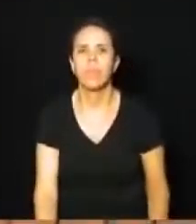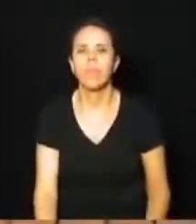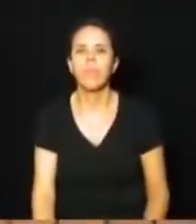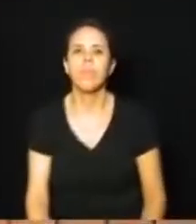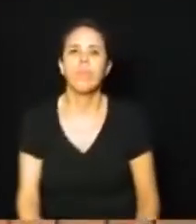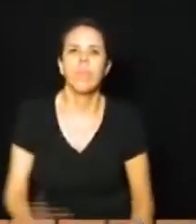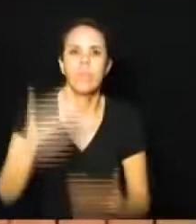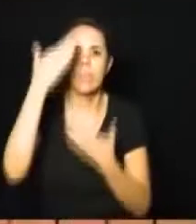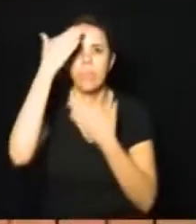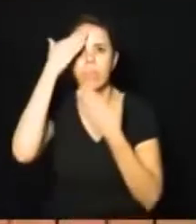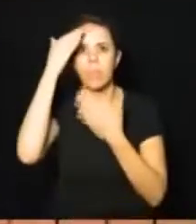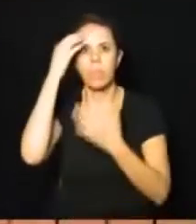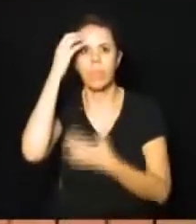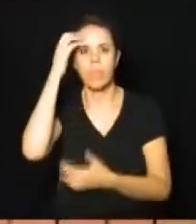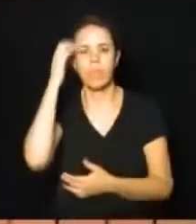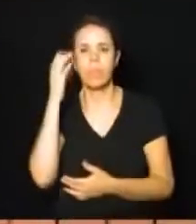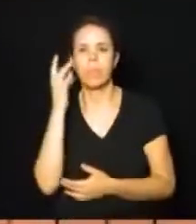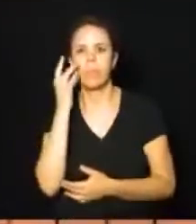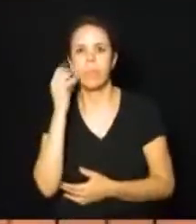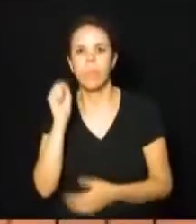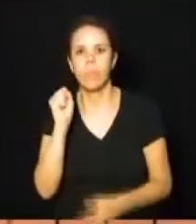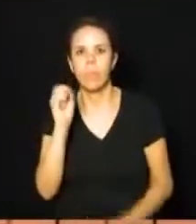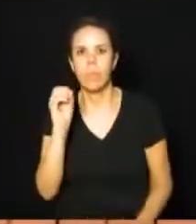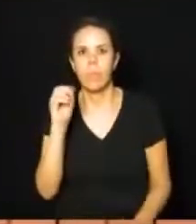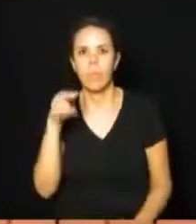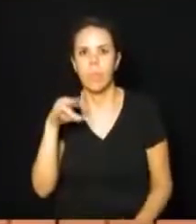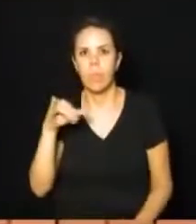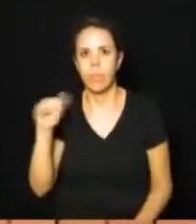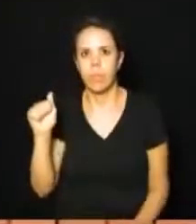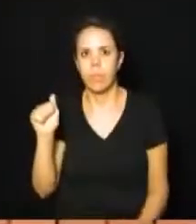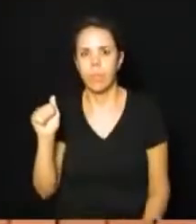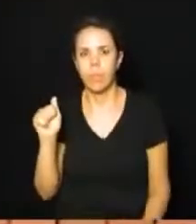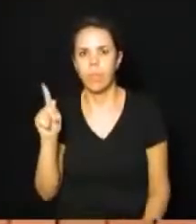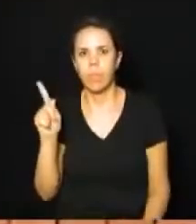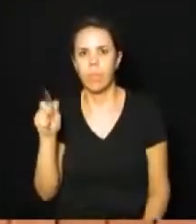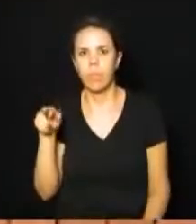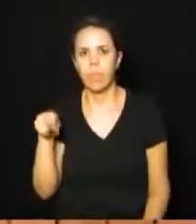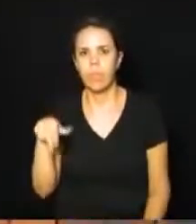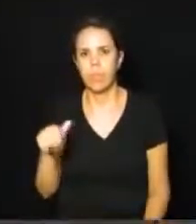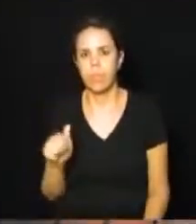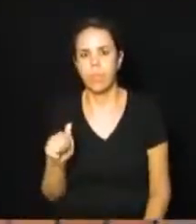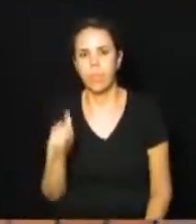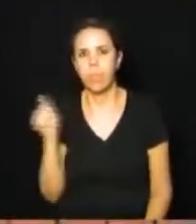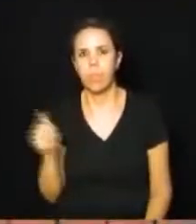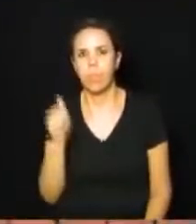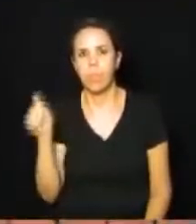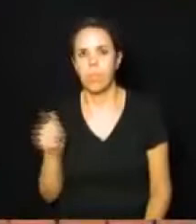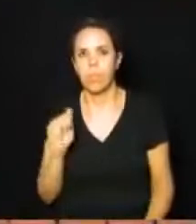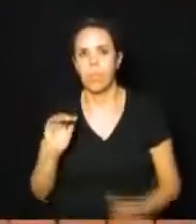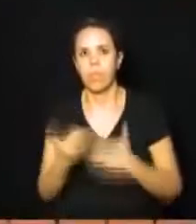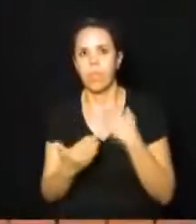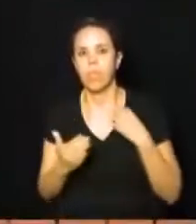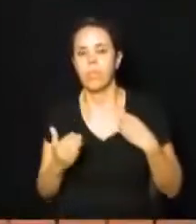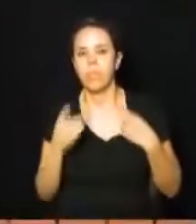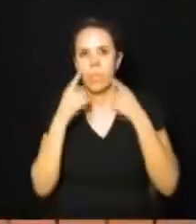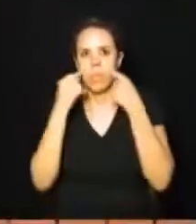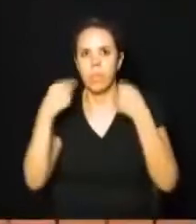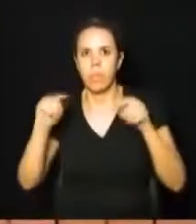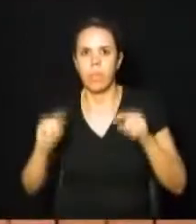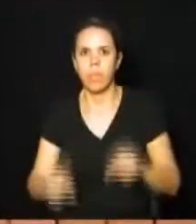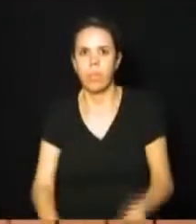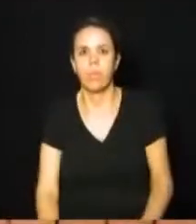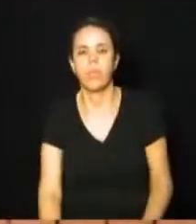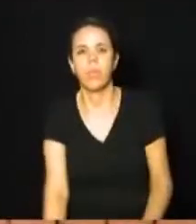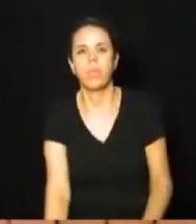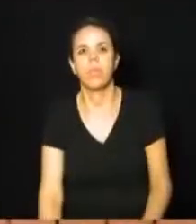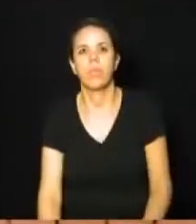Quero agradecer a presença da Sônia, Regina e a Karina Pérez, que são da Associação dos Bairros Carlos Gomes,